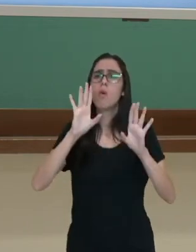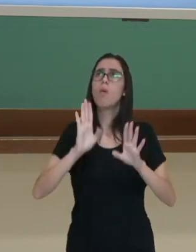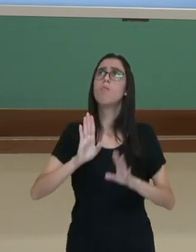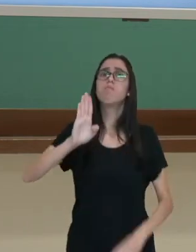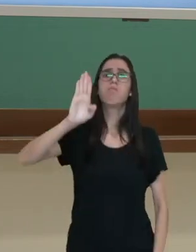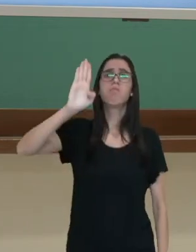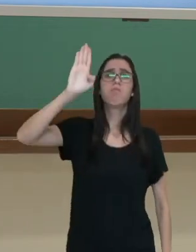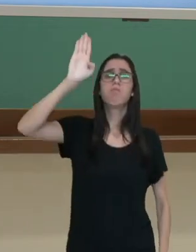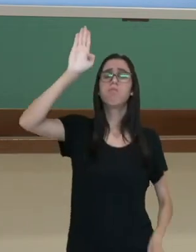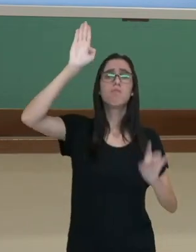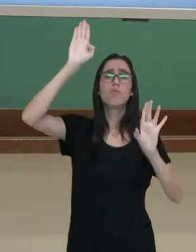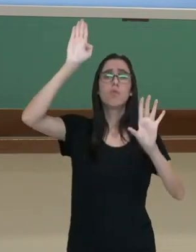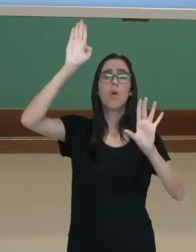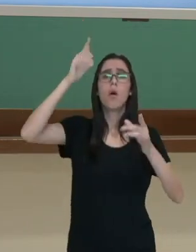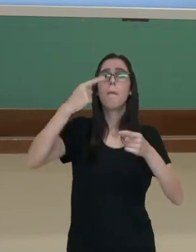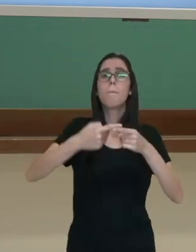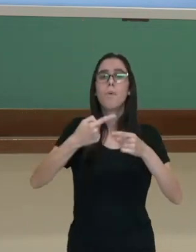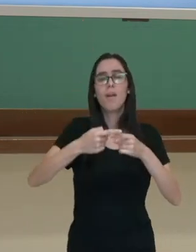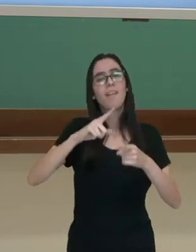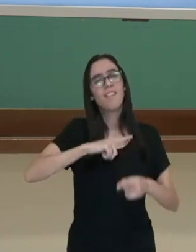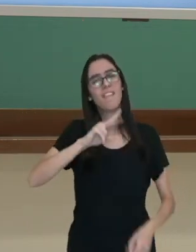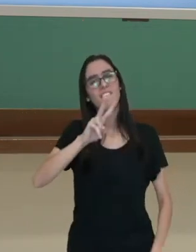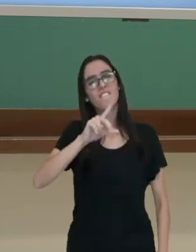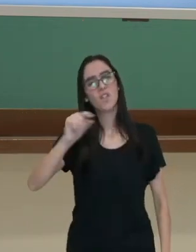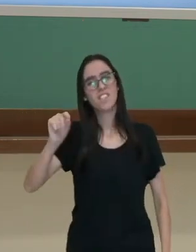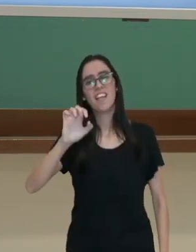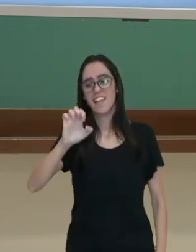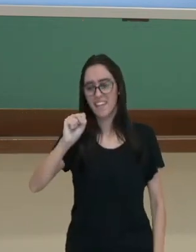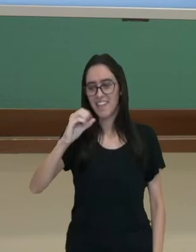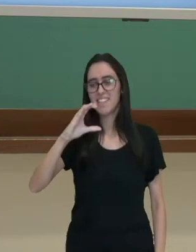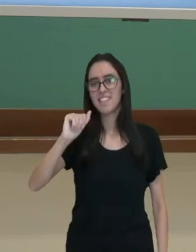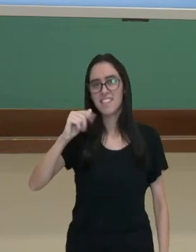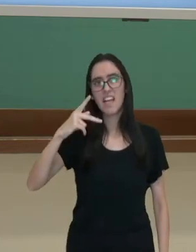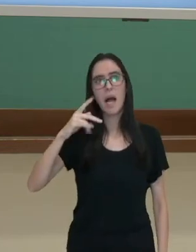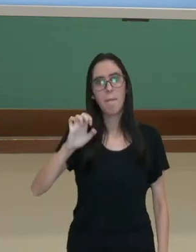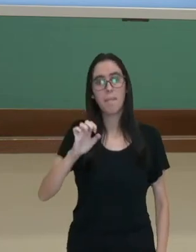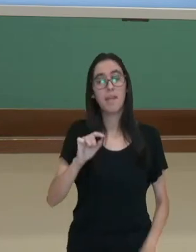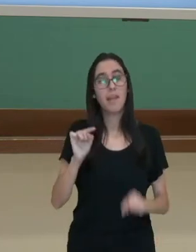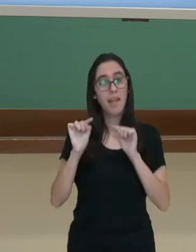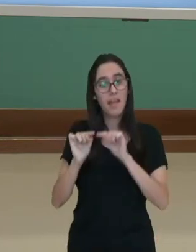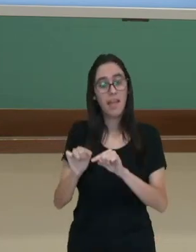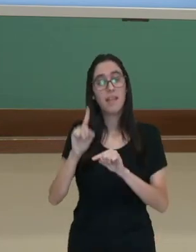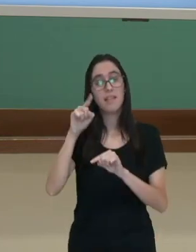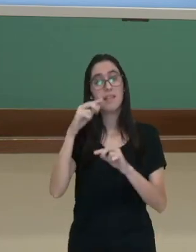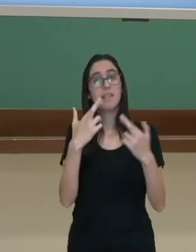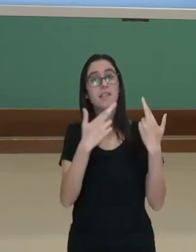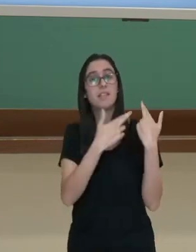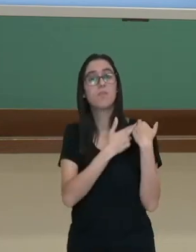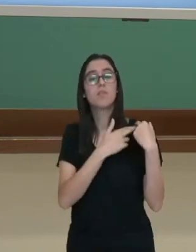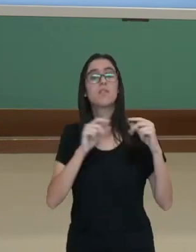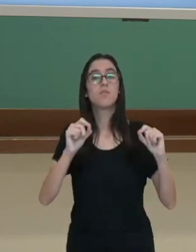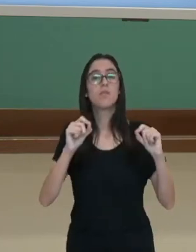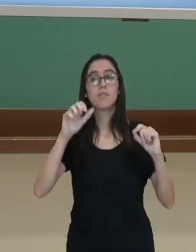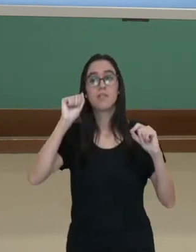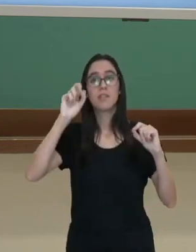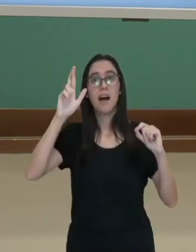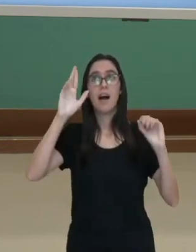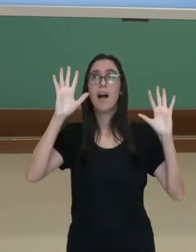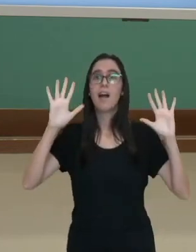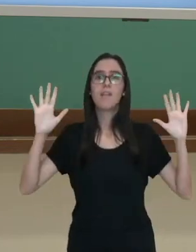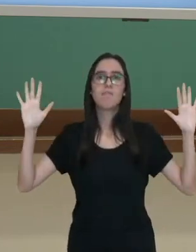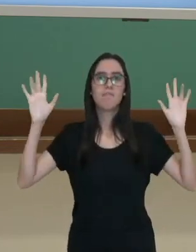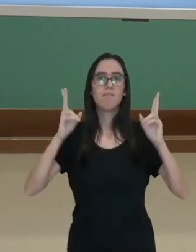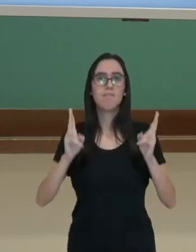É porque tem essa tal da velocidade de escape. E essa velocidade de escape, ela também é uma das responsáveis por manter uma atmosfera, né? Mas ela